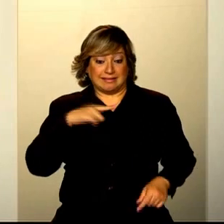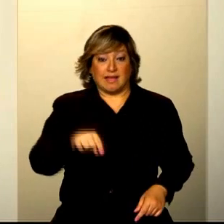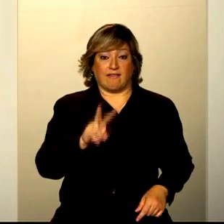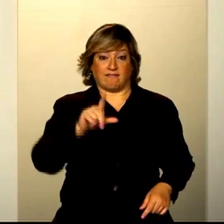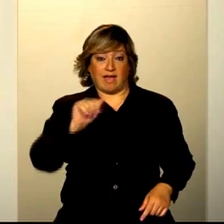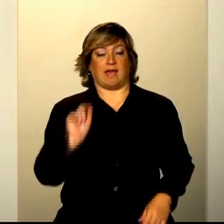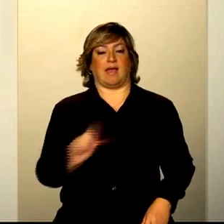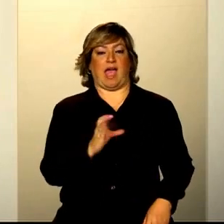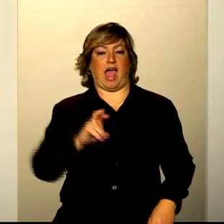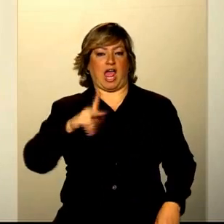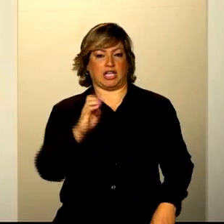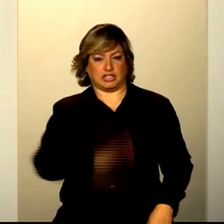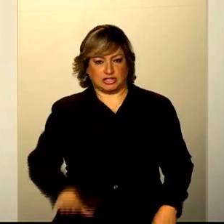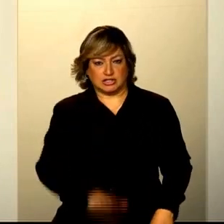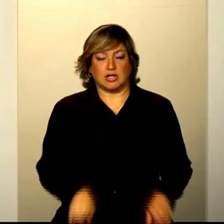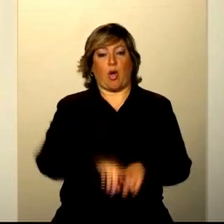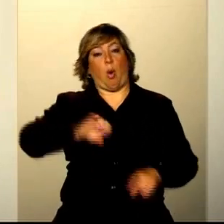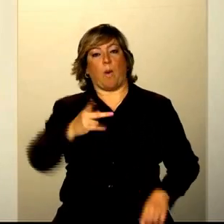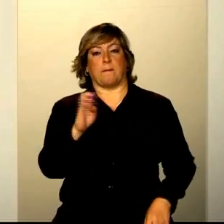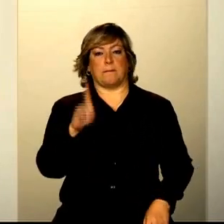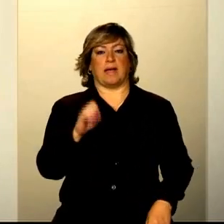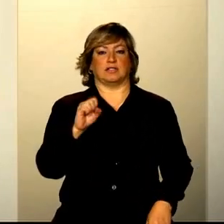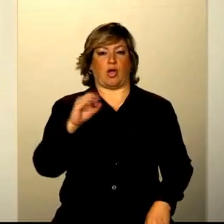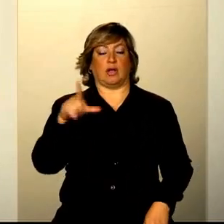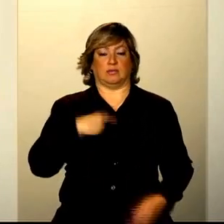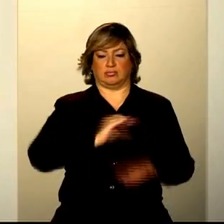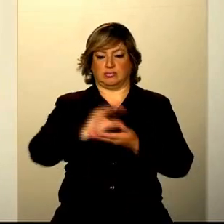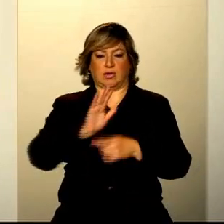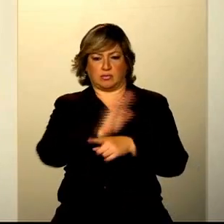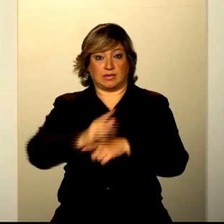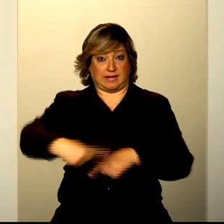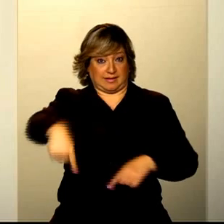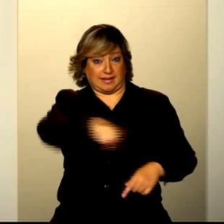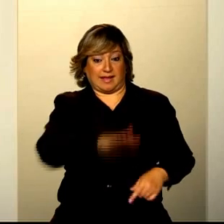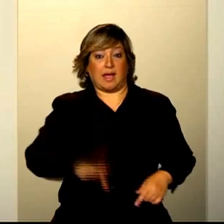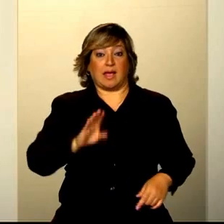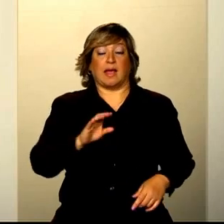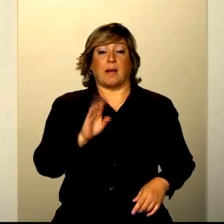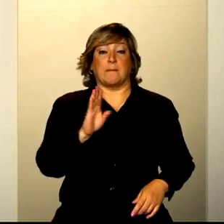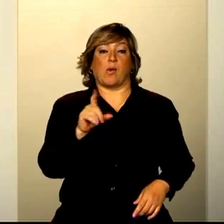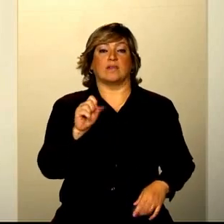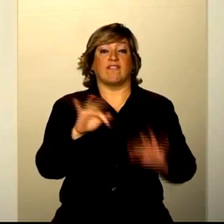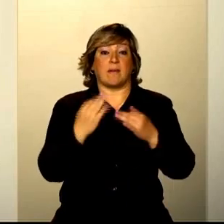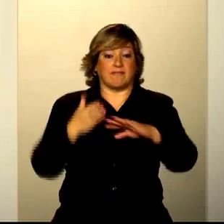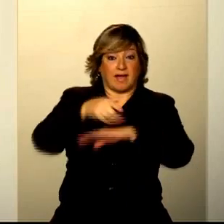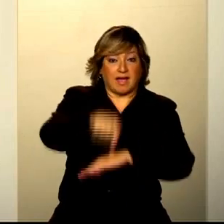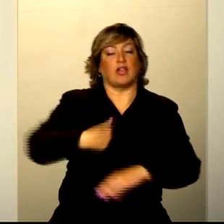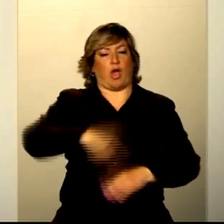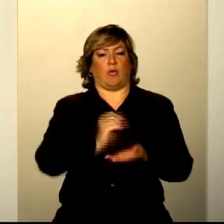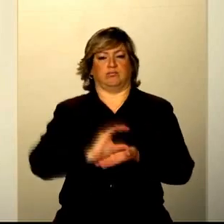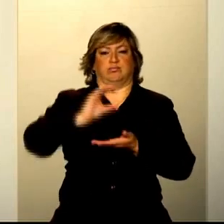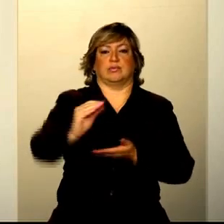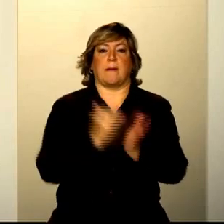creche ou na pré-escola é destinada às crianças do Bolsa Família nós repassamos 50%